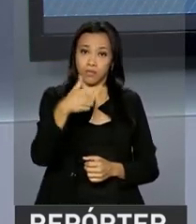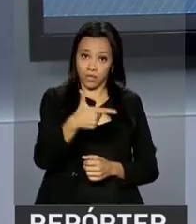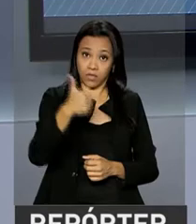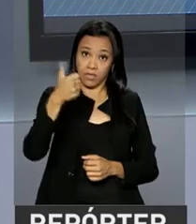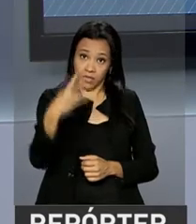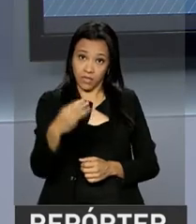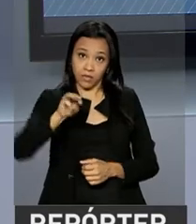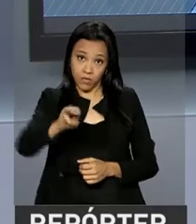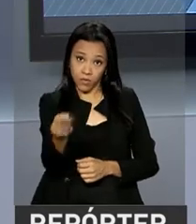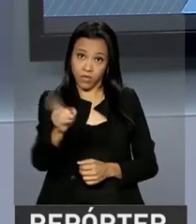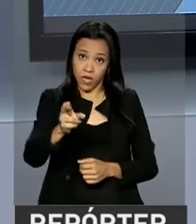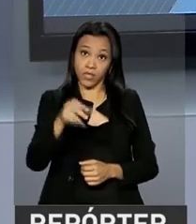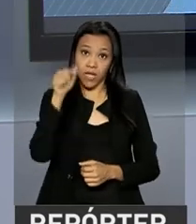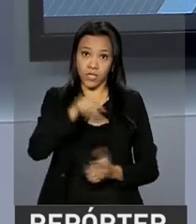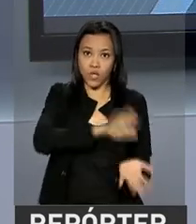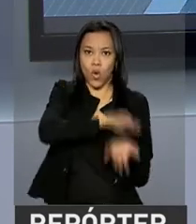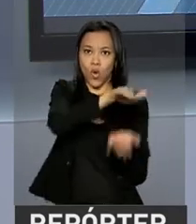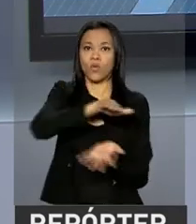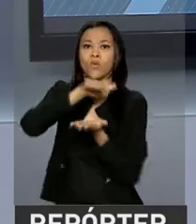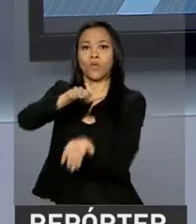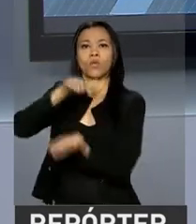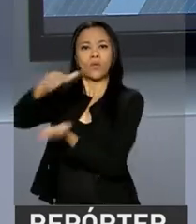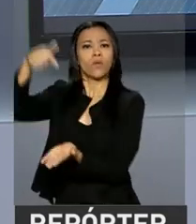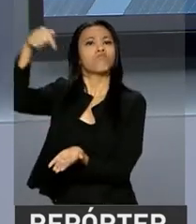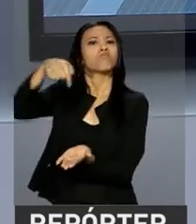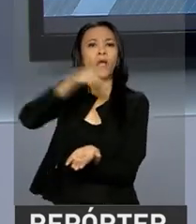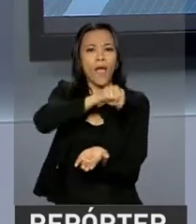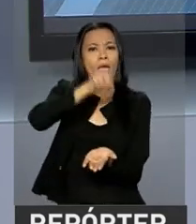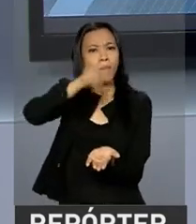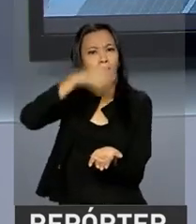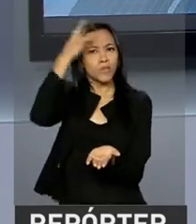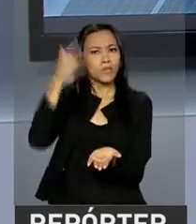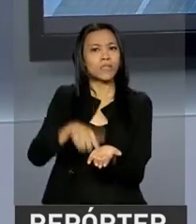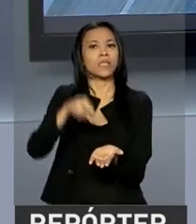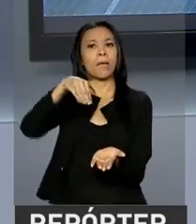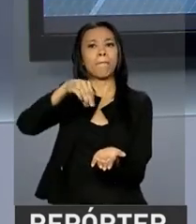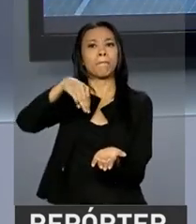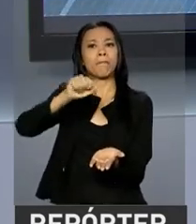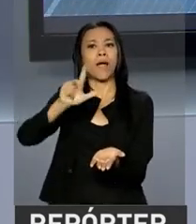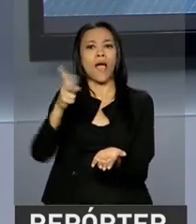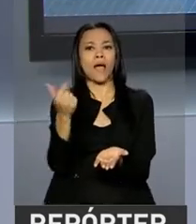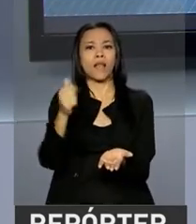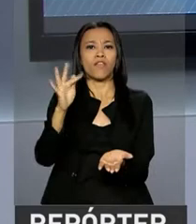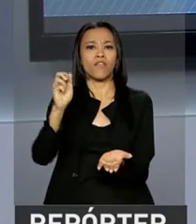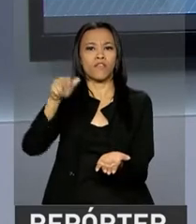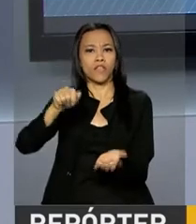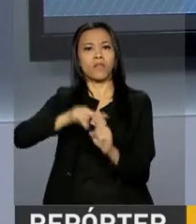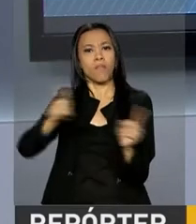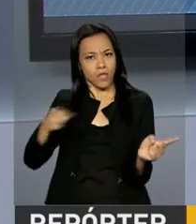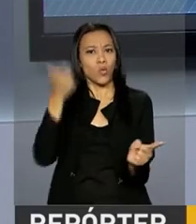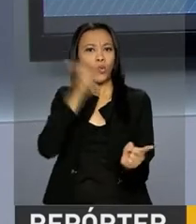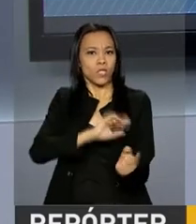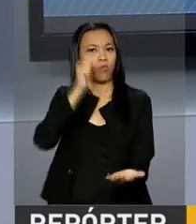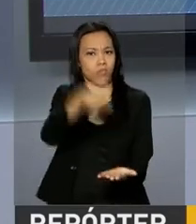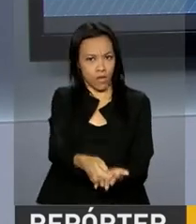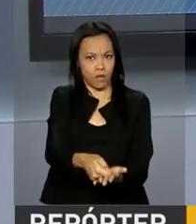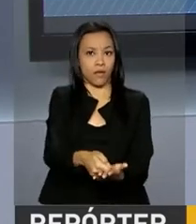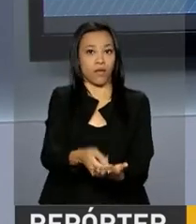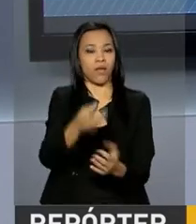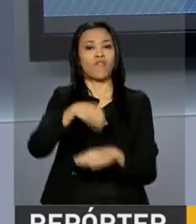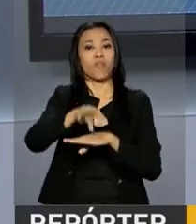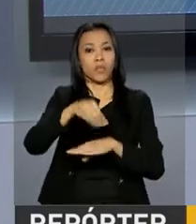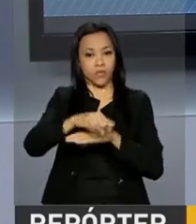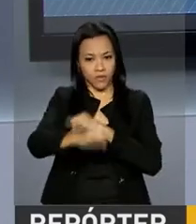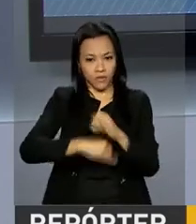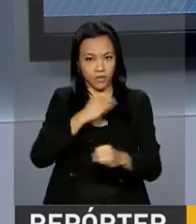reais esses lotes residuais referem se a contribuintes que caíram na malha fina mas que acertaram as contas as informações na internet